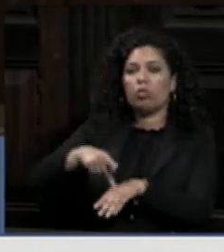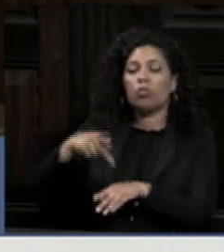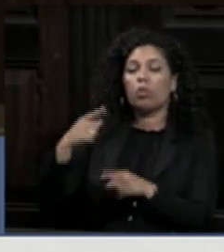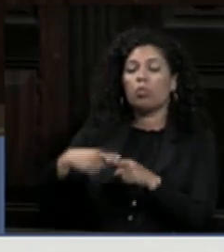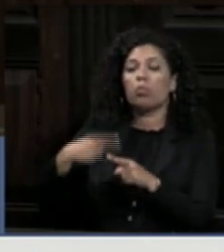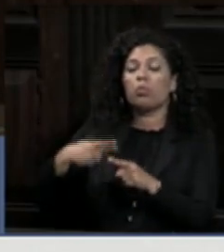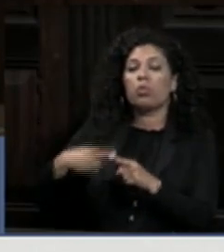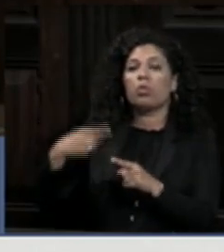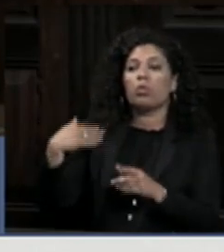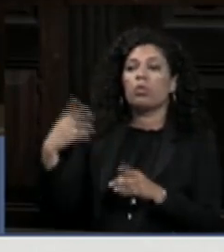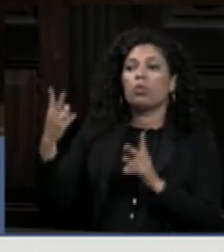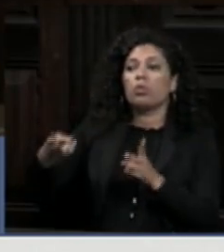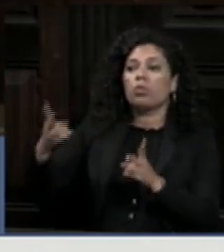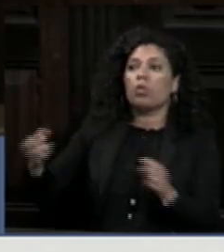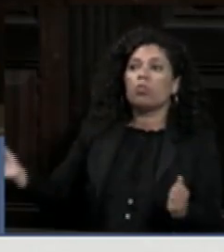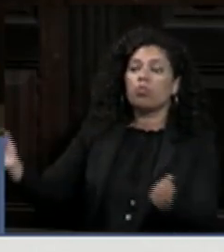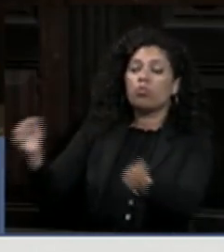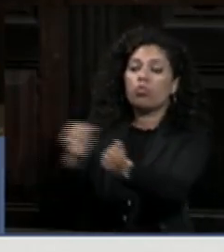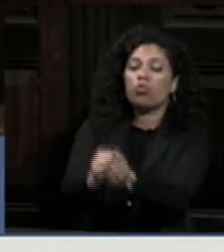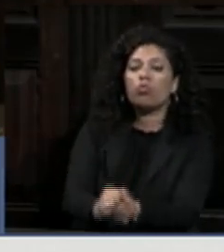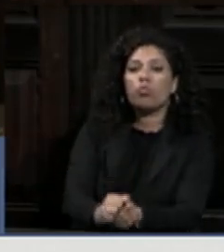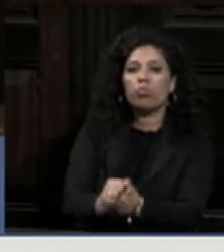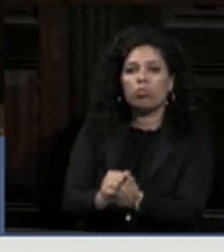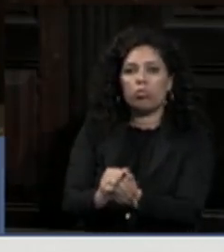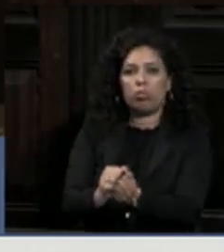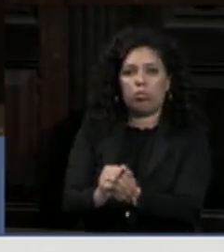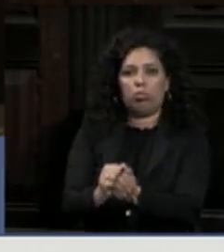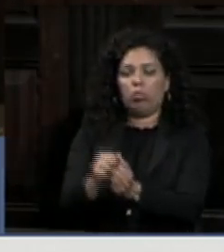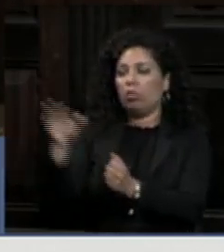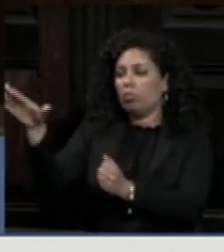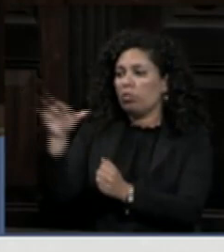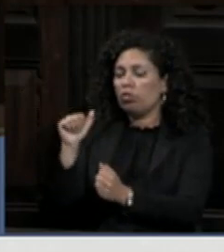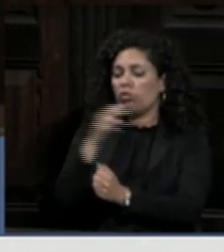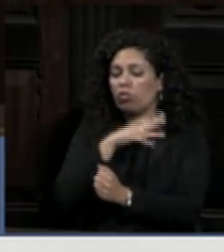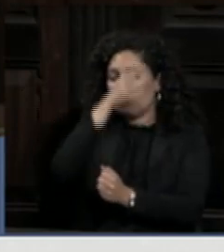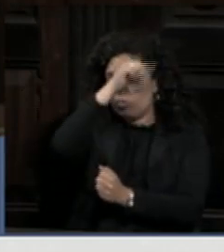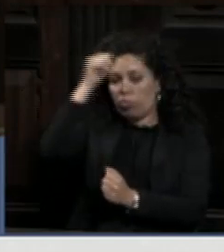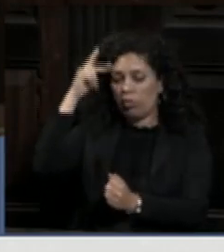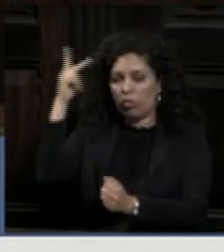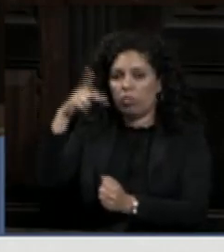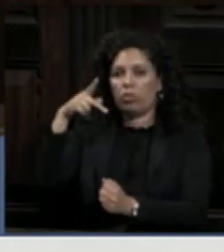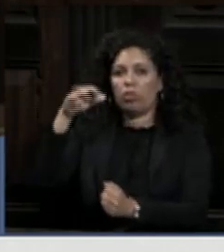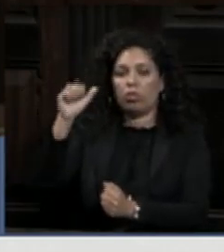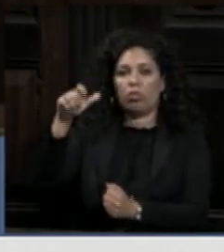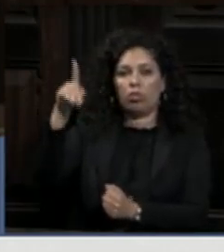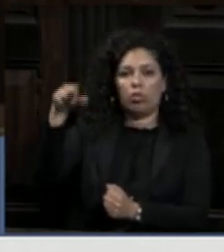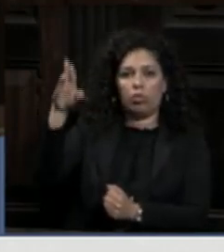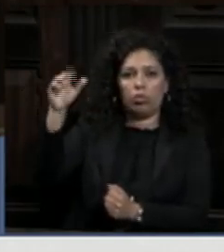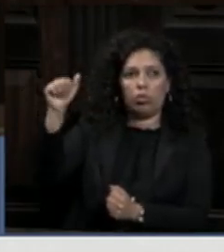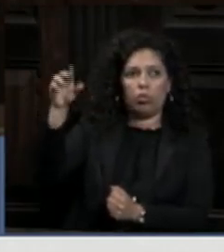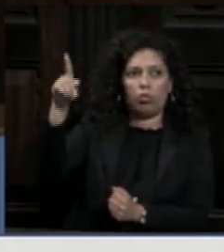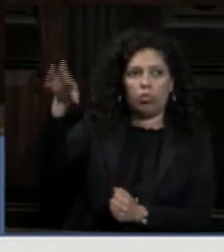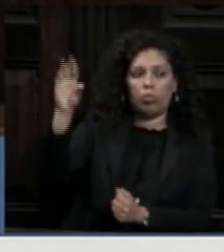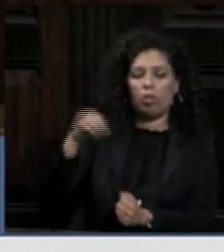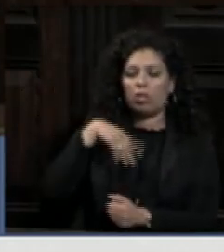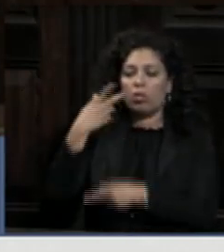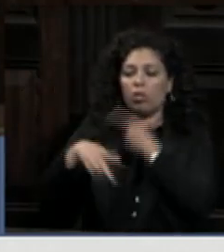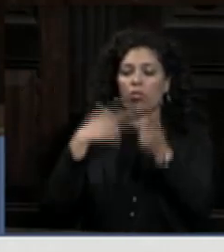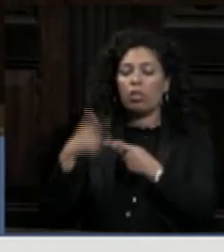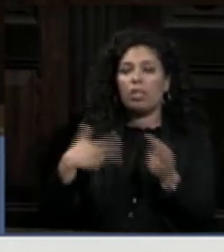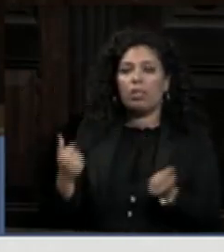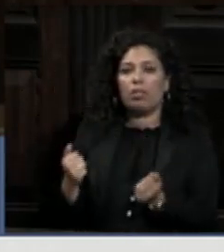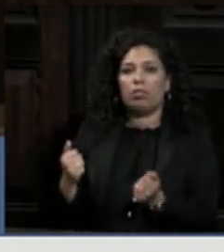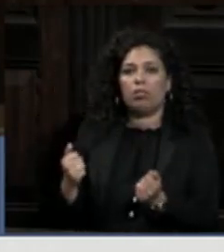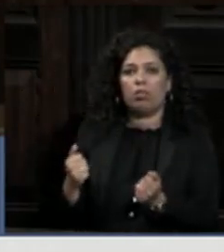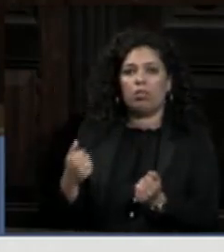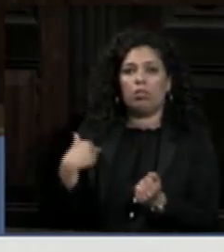o prefeito eduardo paes poder levar clínica da família para atender àquela população sofrida são mais de 100 mil habitantes e